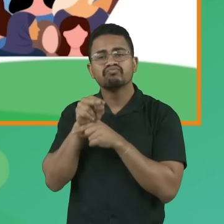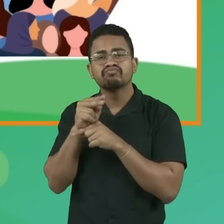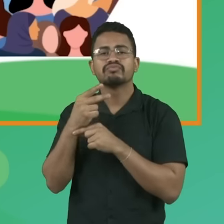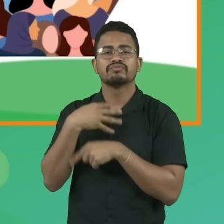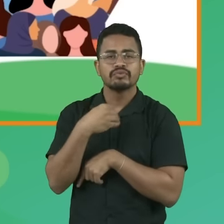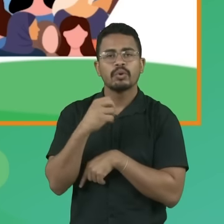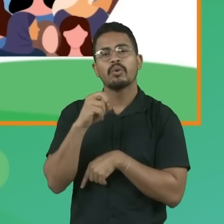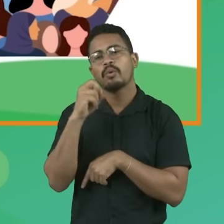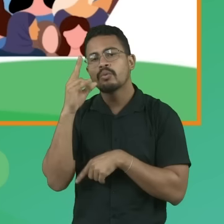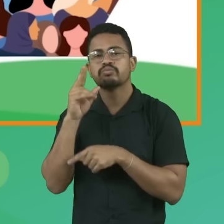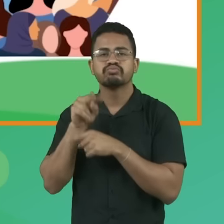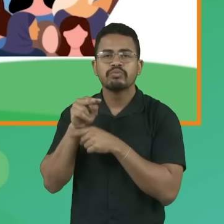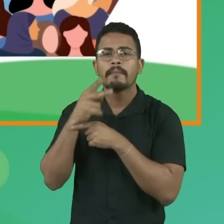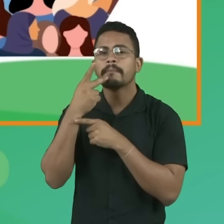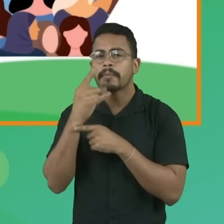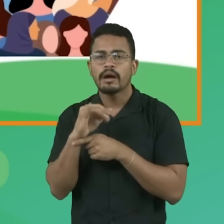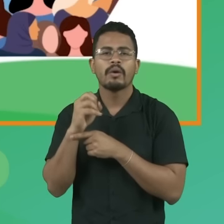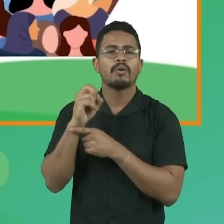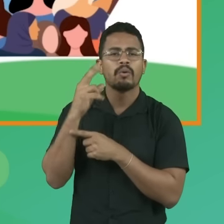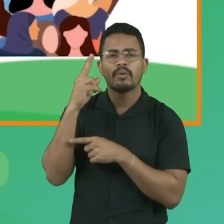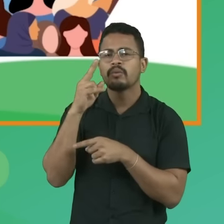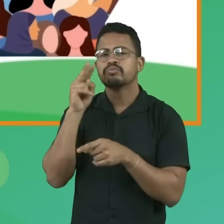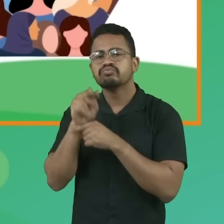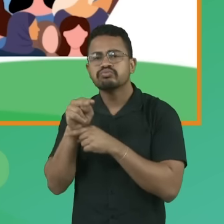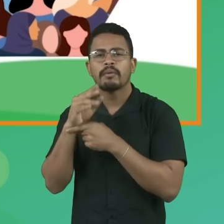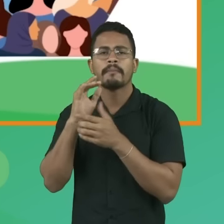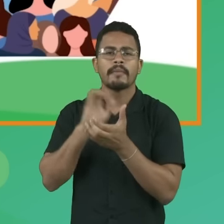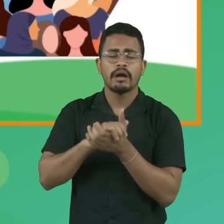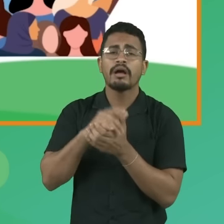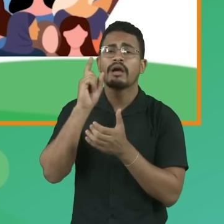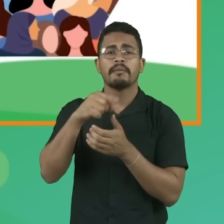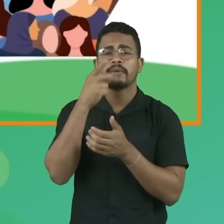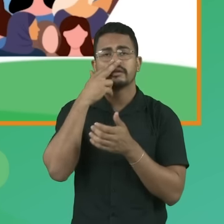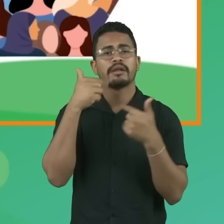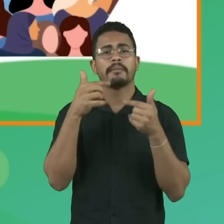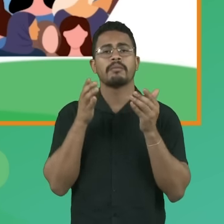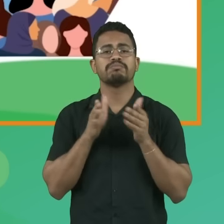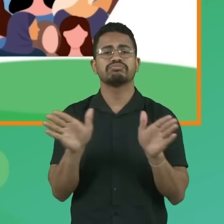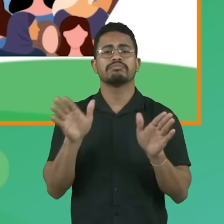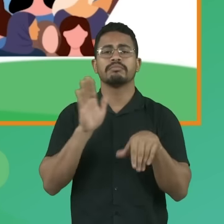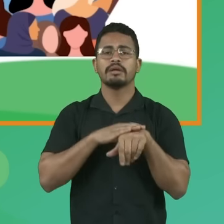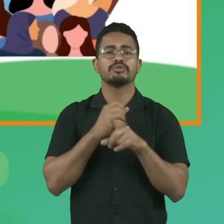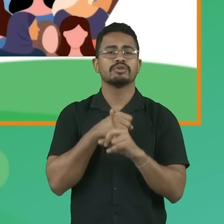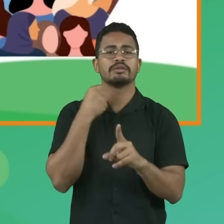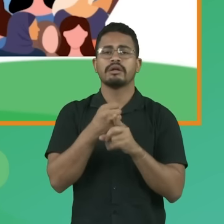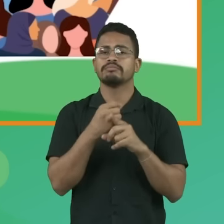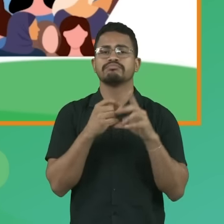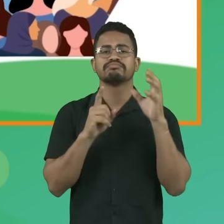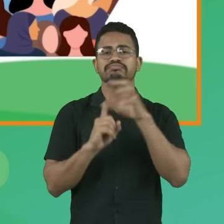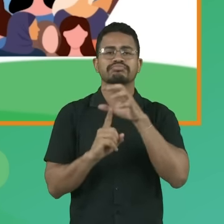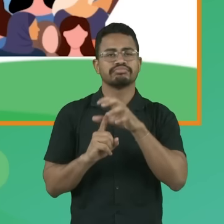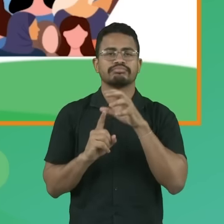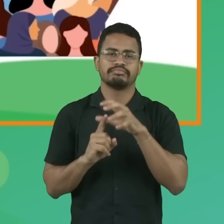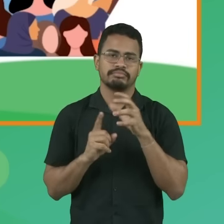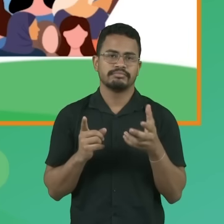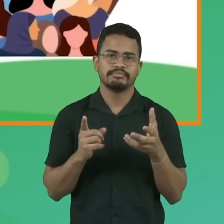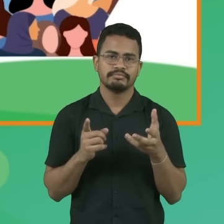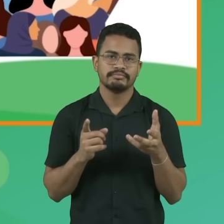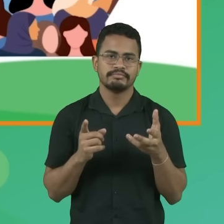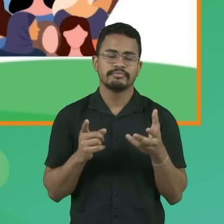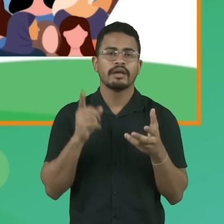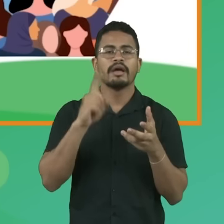idosos, do marido, enfim, né? Ela tem essa segunda jornada que é imposta a ela ali e que a sociedade